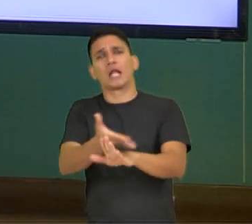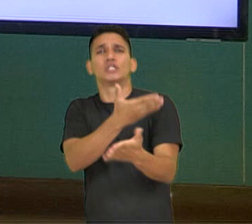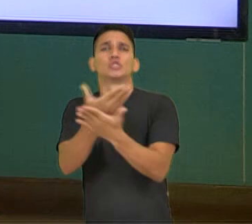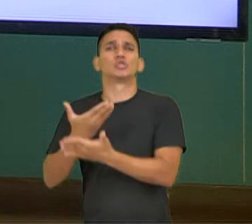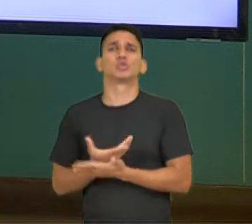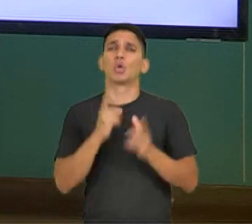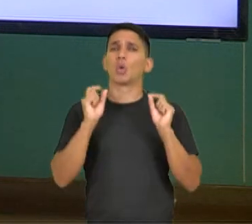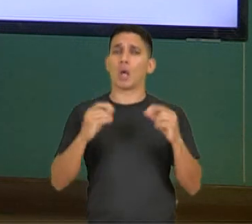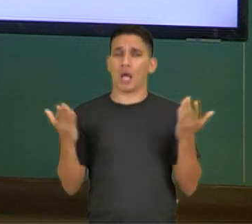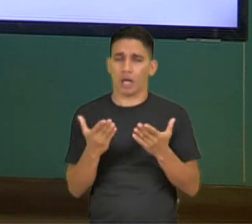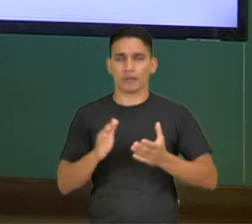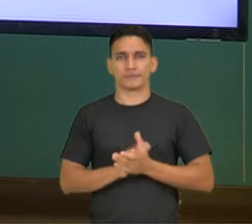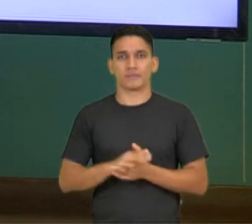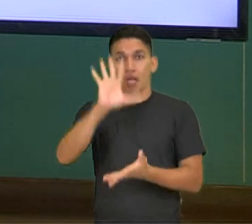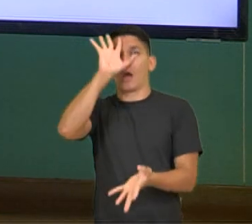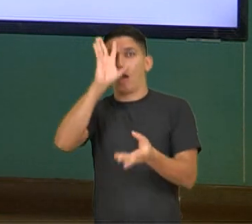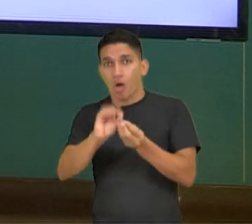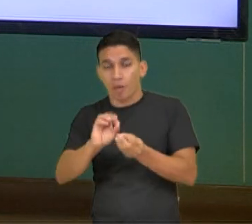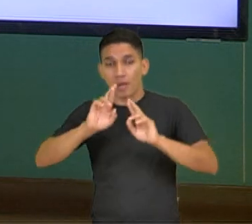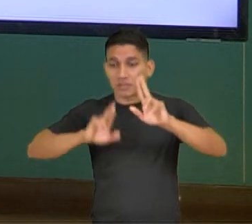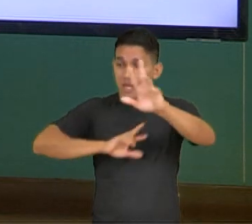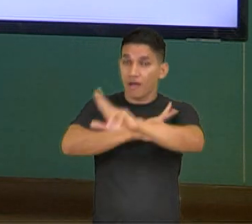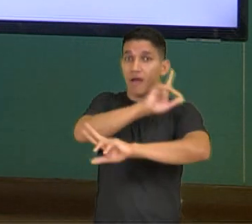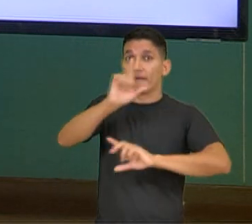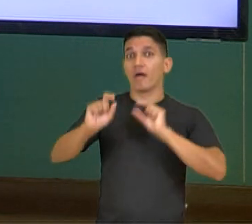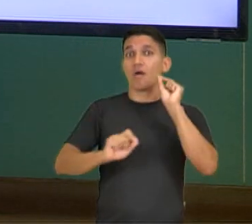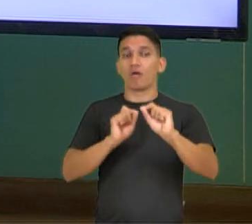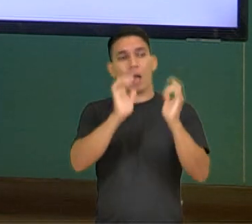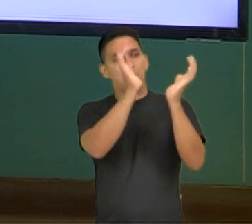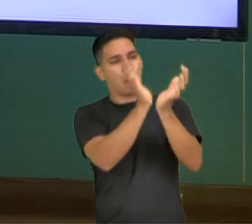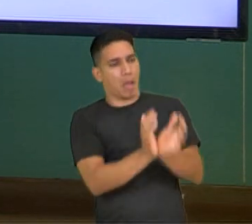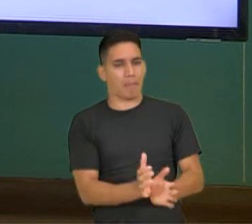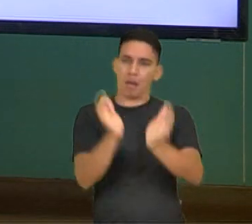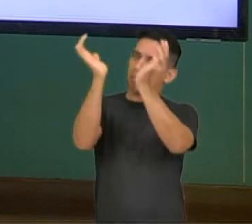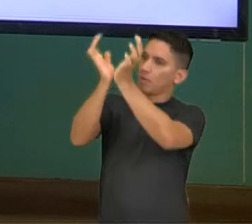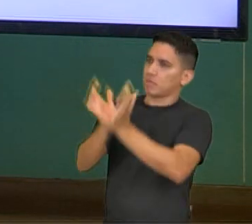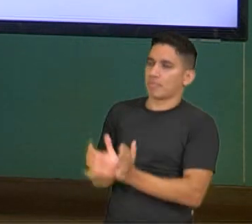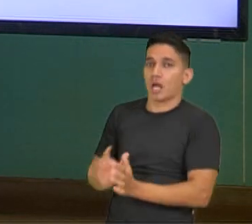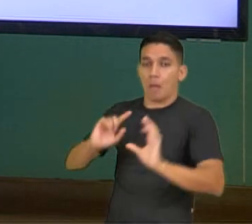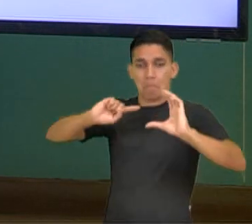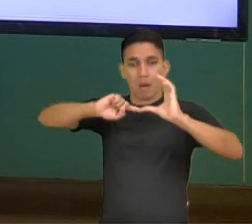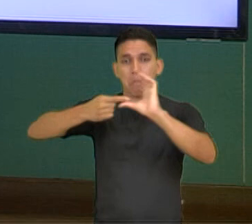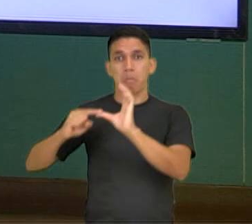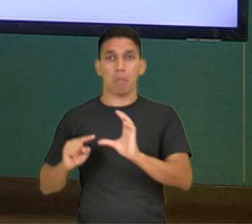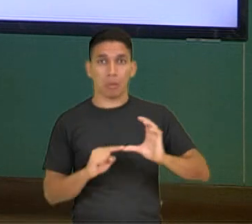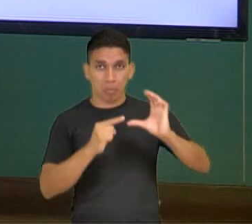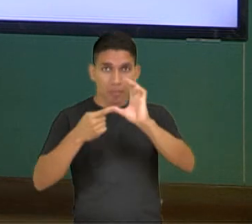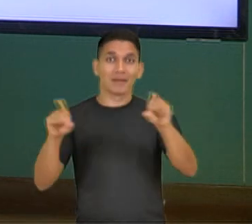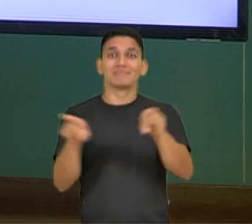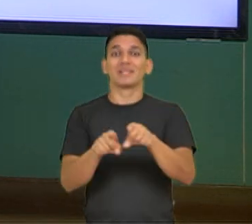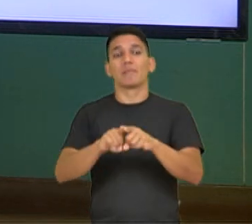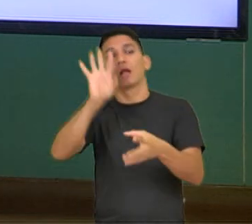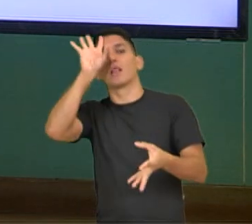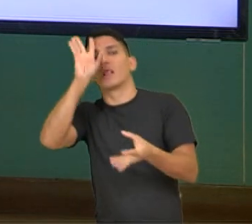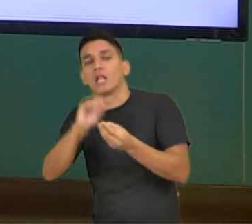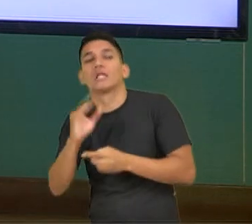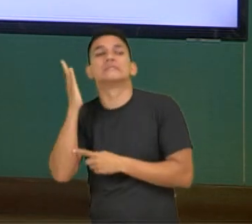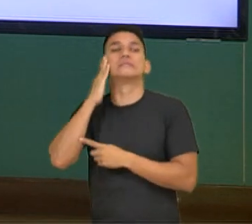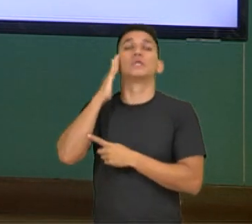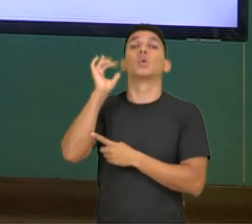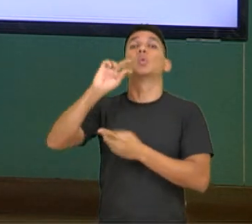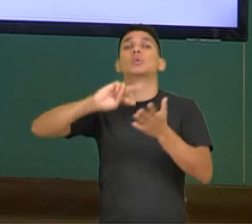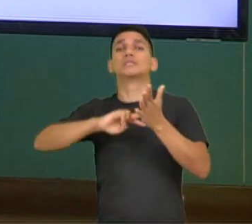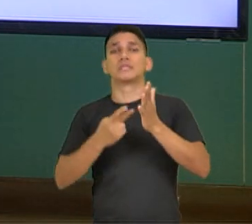aula? Nós compreendemos as diferentes classificações das cadeias carbônicas, entendemos o que é uma